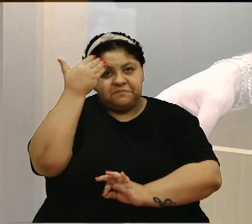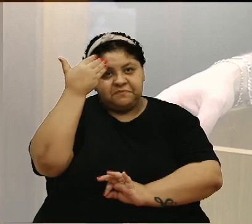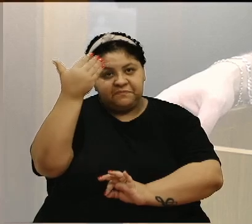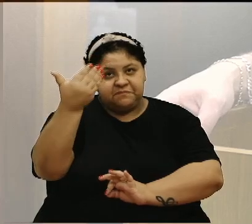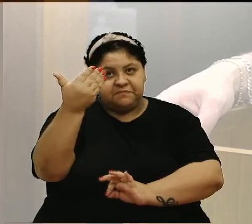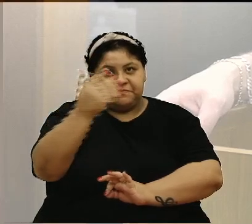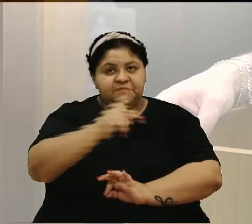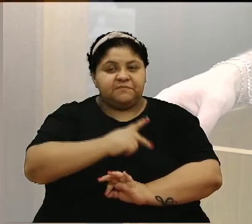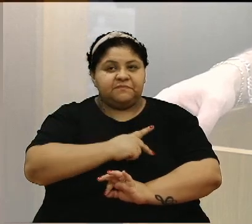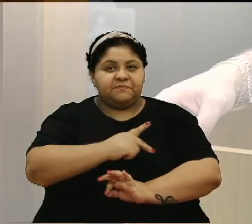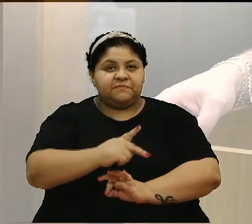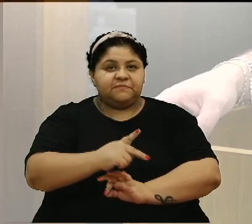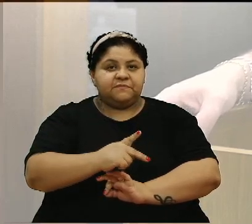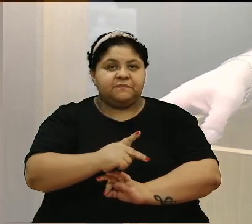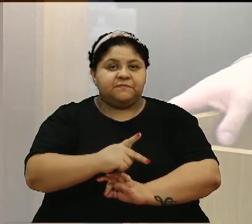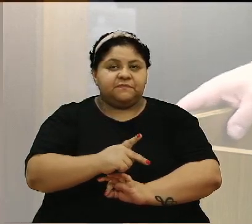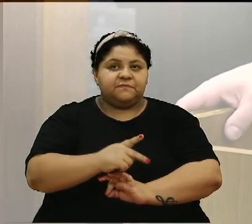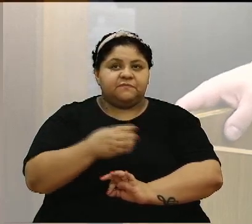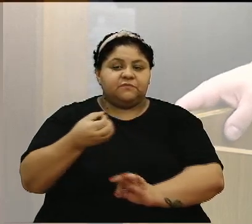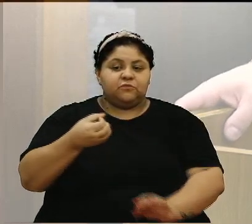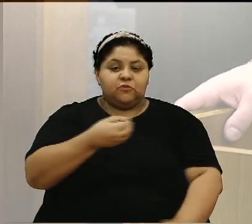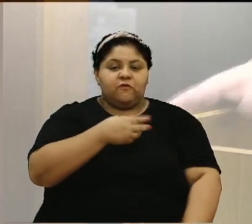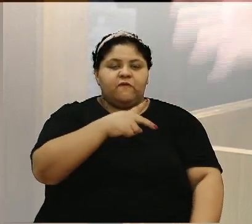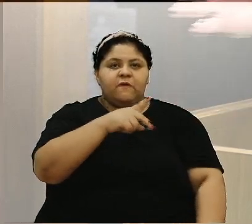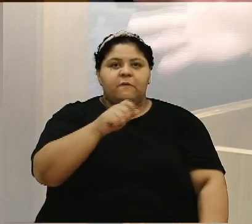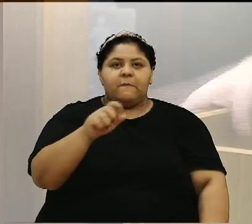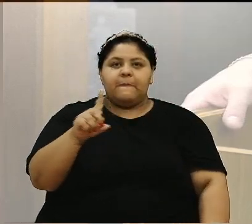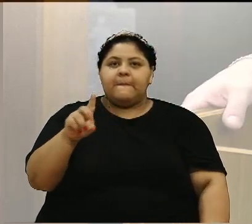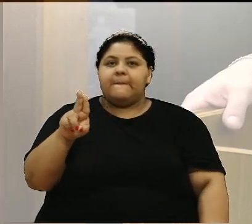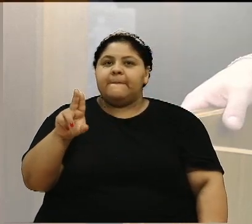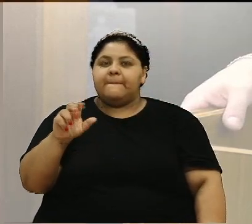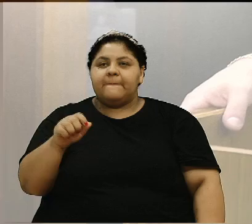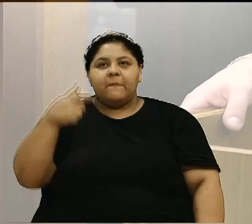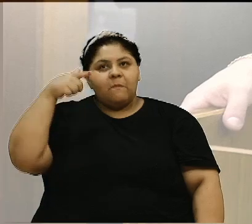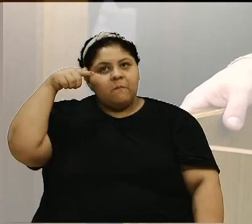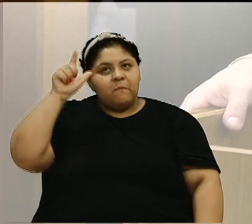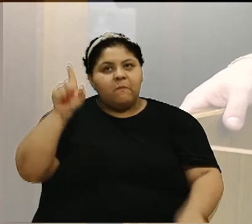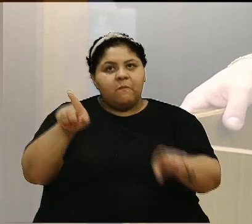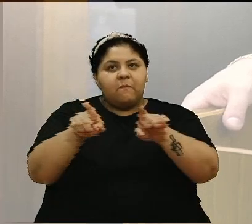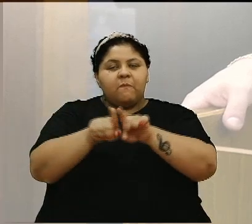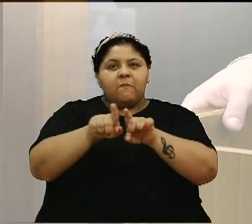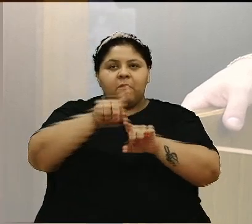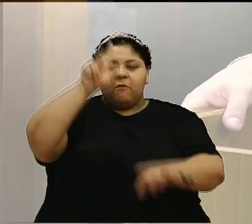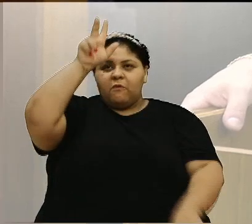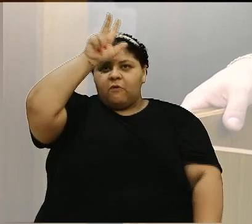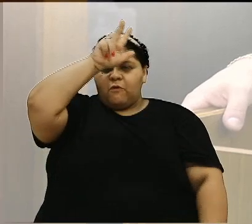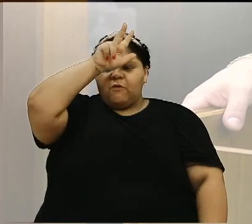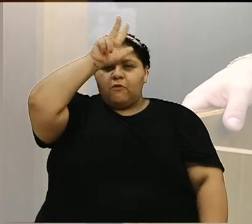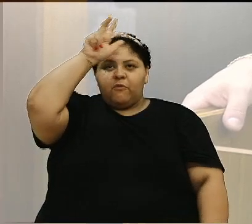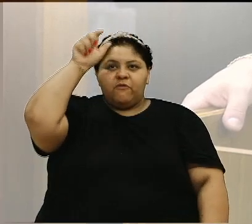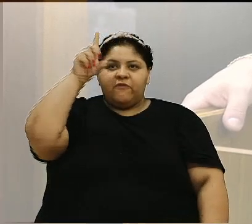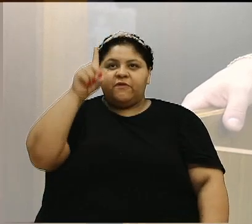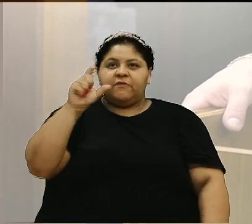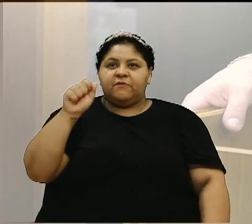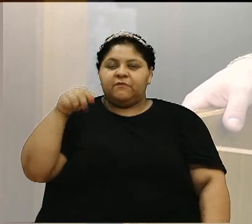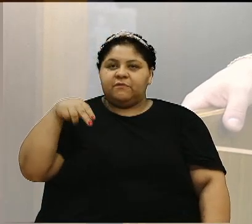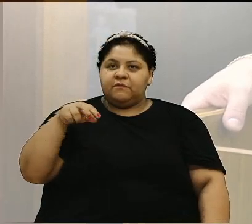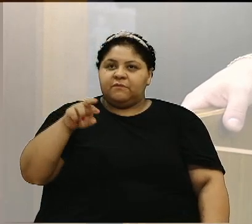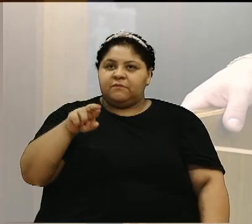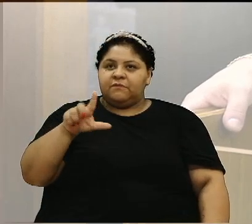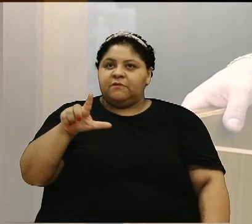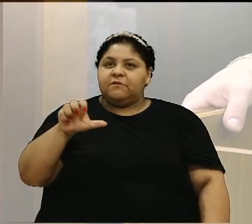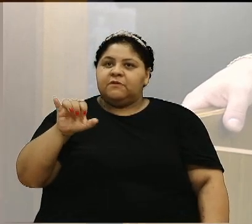nossa presidente de Nova Pádua. Ontem também estive com o prefeito Darley, em Porto Alegre. O prefeito